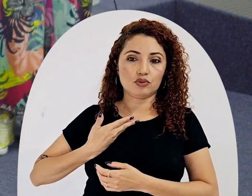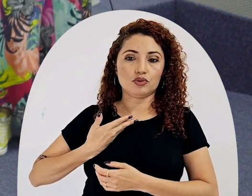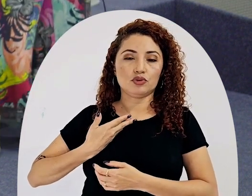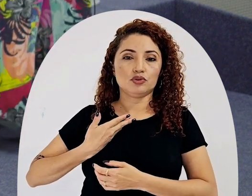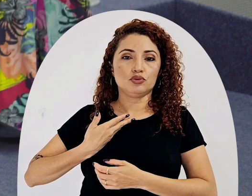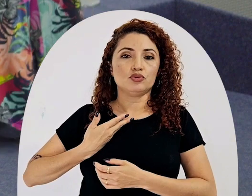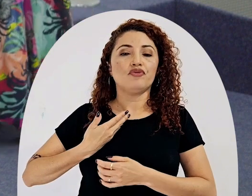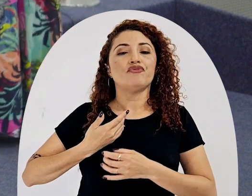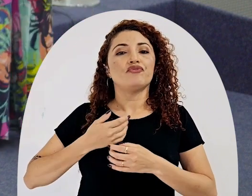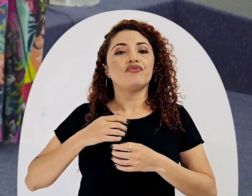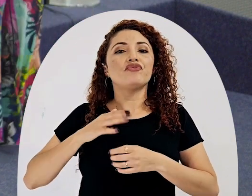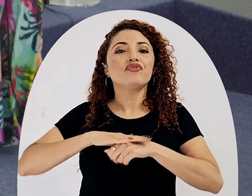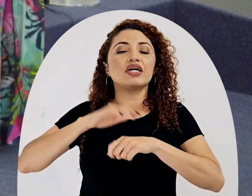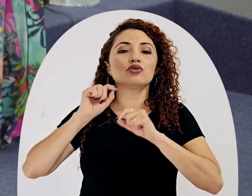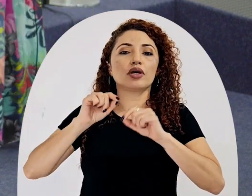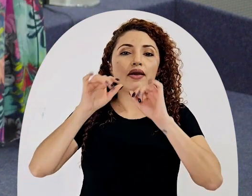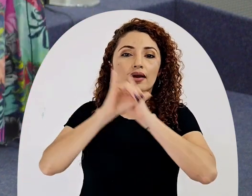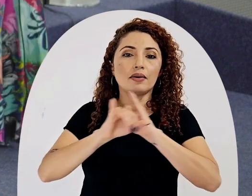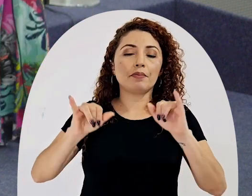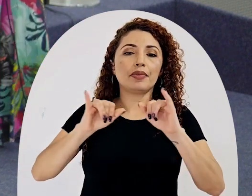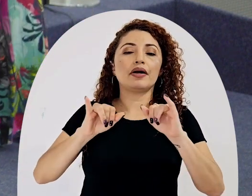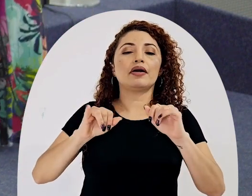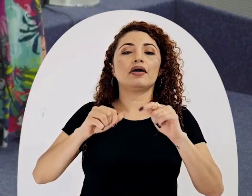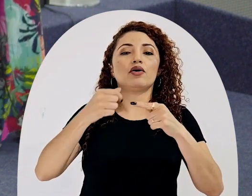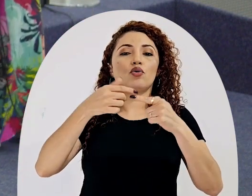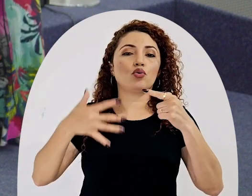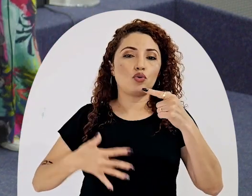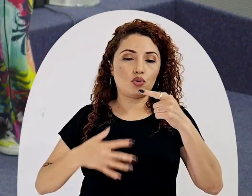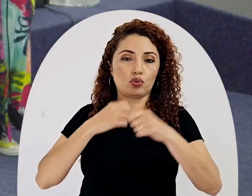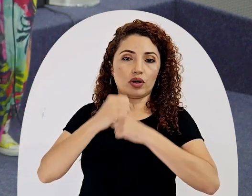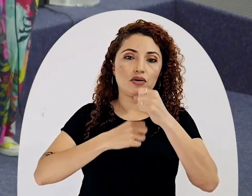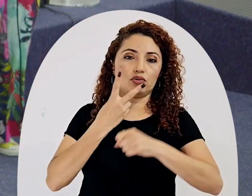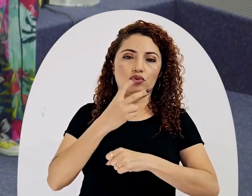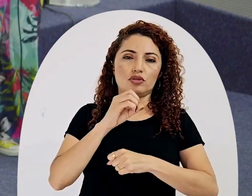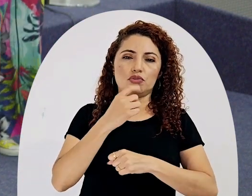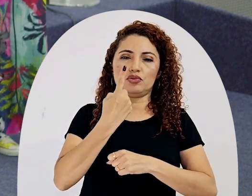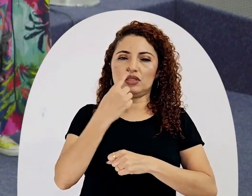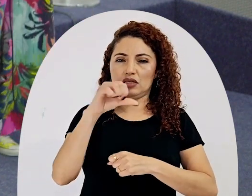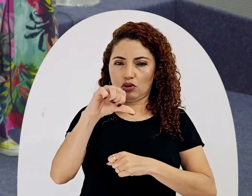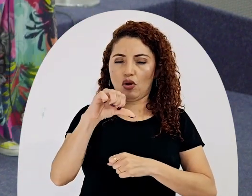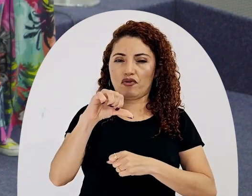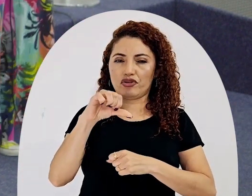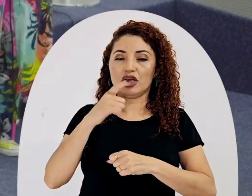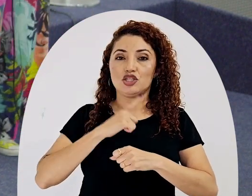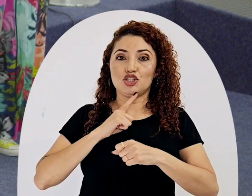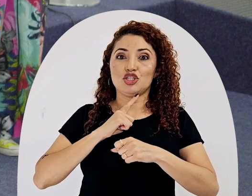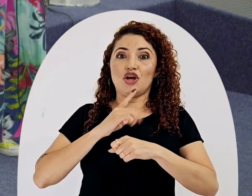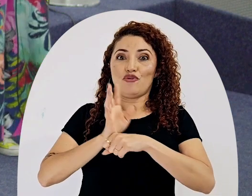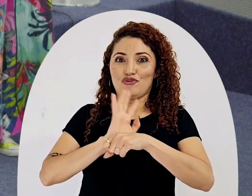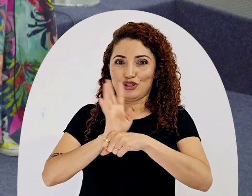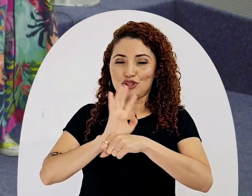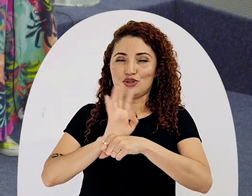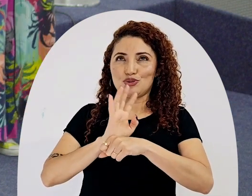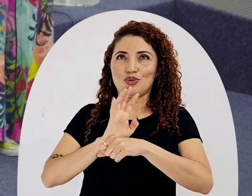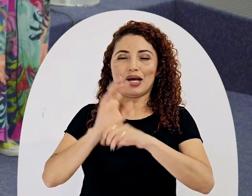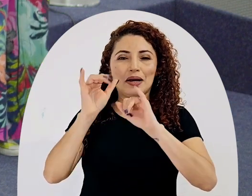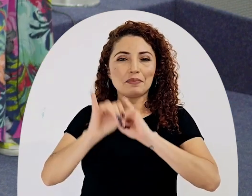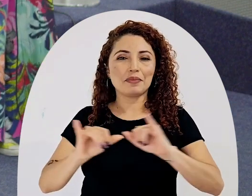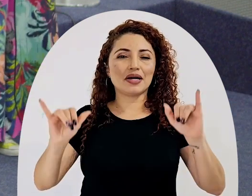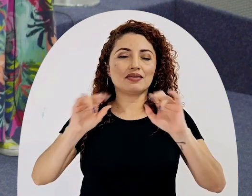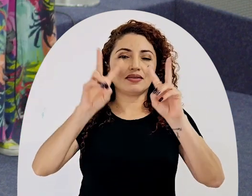2019. Tinham 4 pessoas trans no vídeo. Depois eu posso até passar para vocês esse link. Foi a campanha de